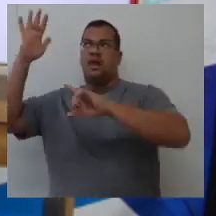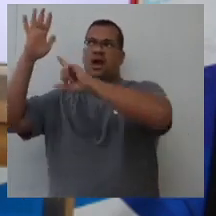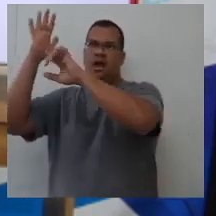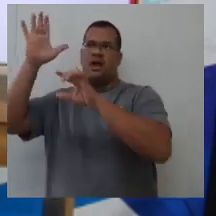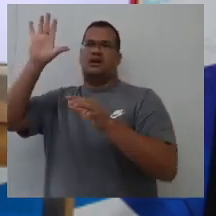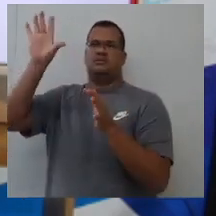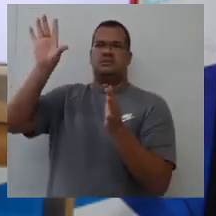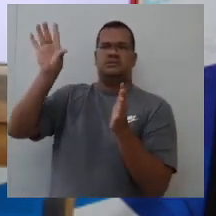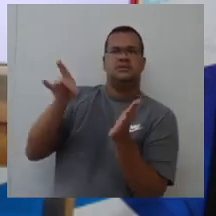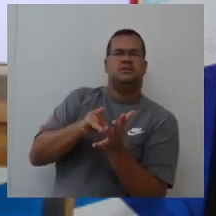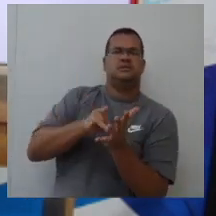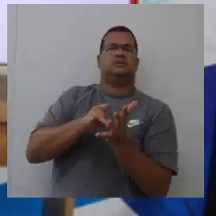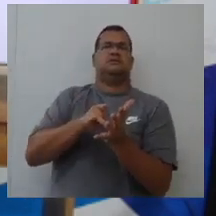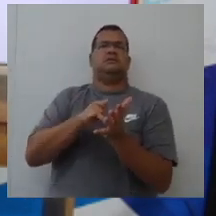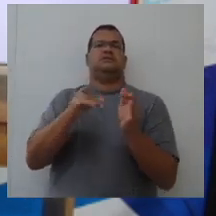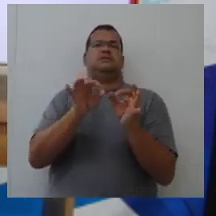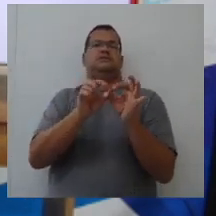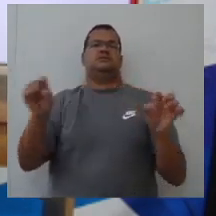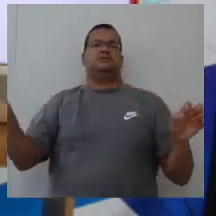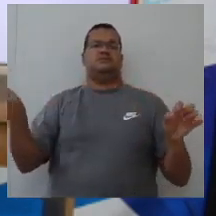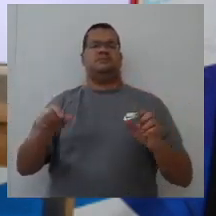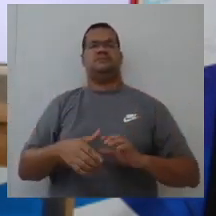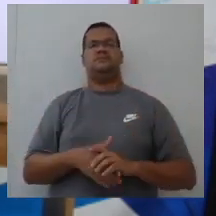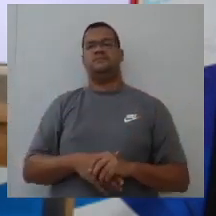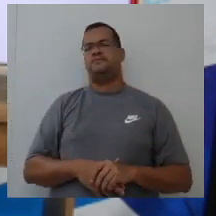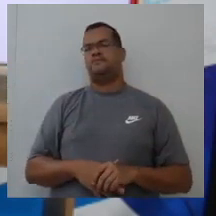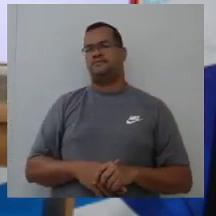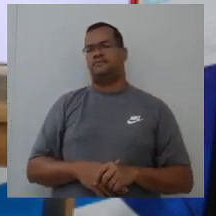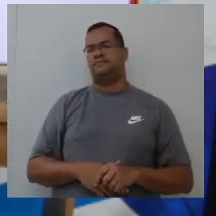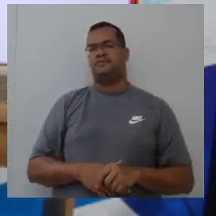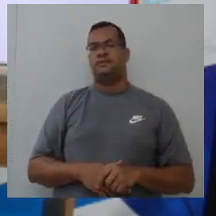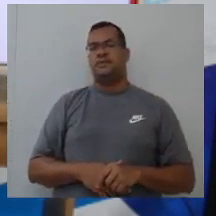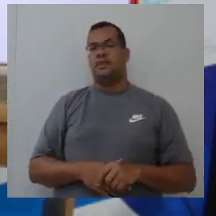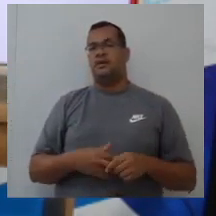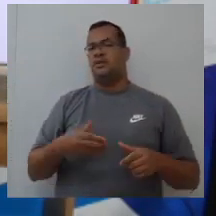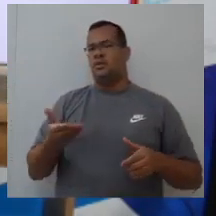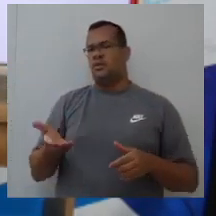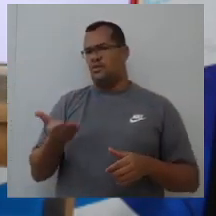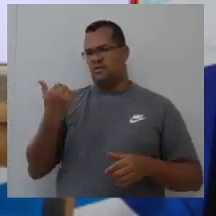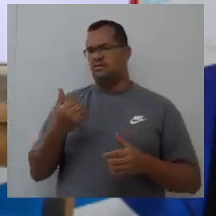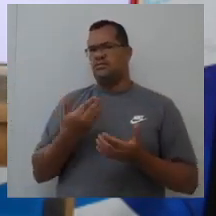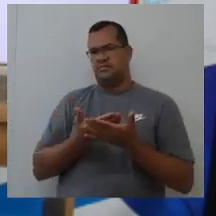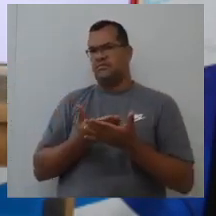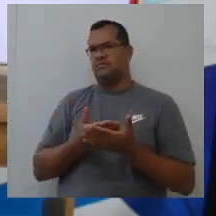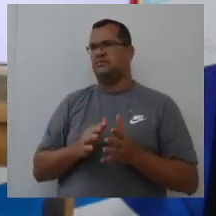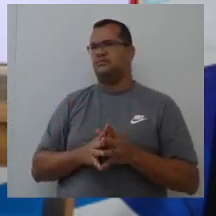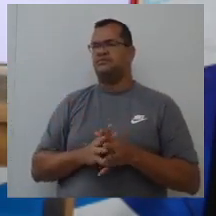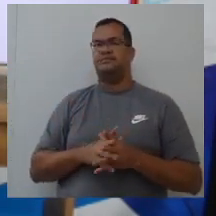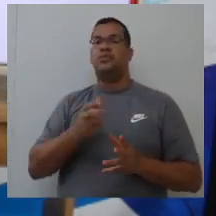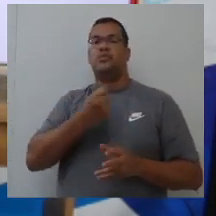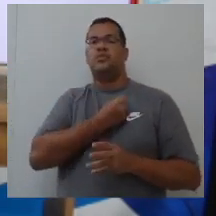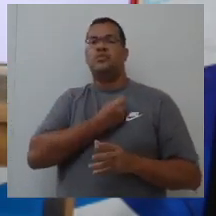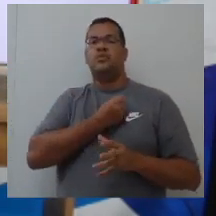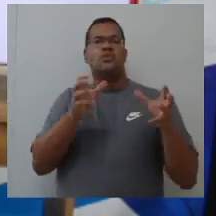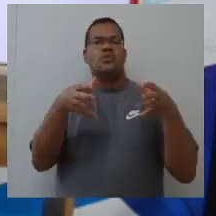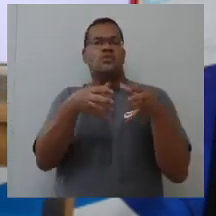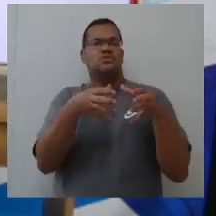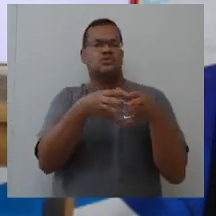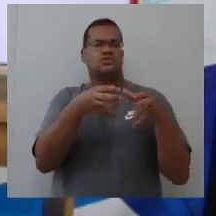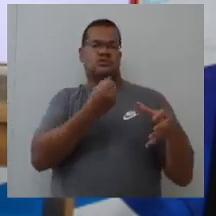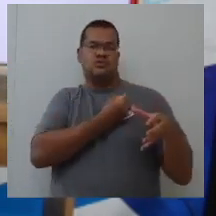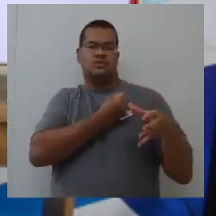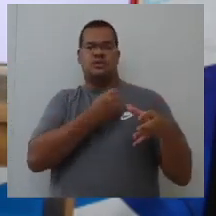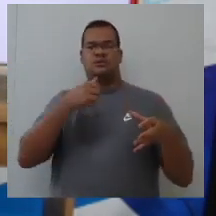que está aqui sendo representado. Beleza? Então, vamos lá. Olha só. Conjunto dos números naturais, a partir